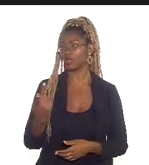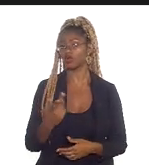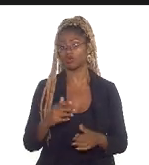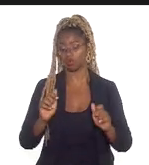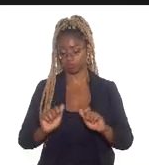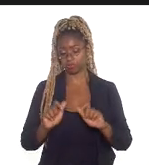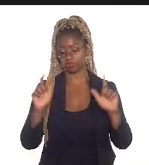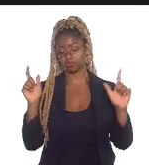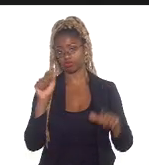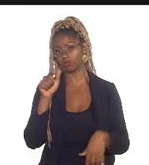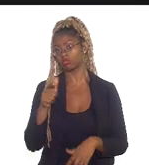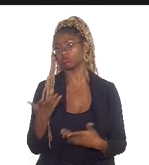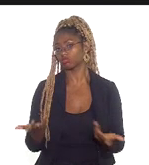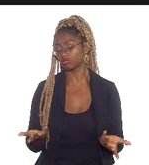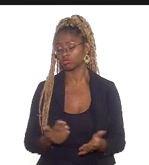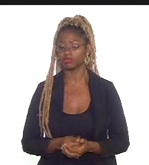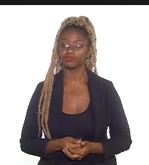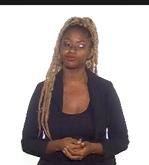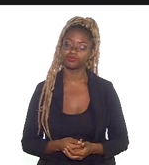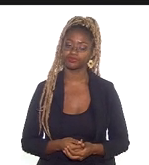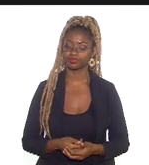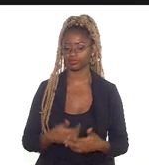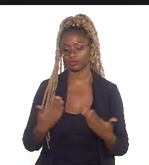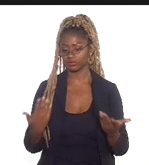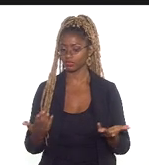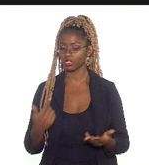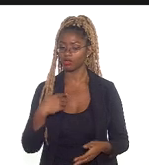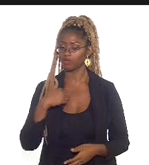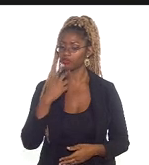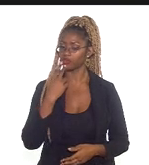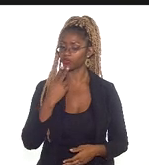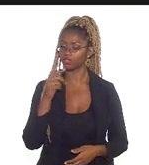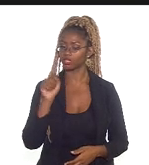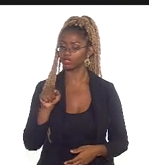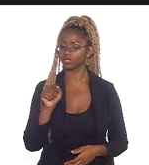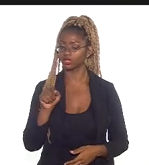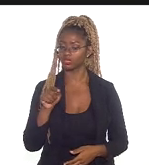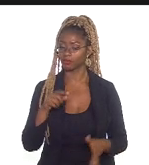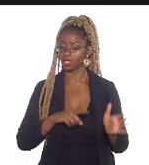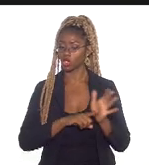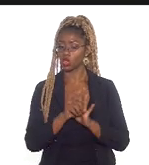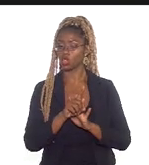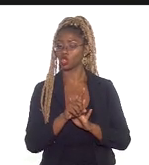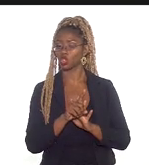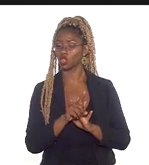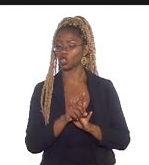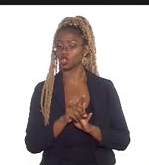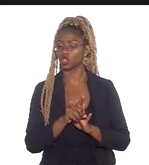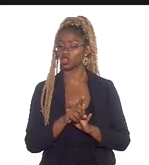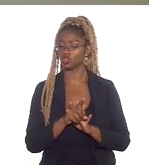disponibilizou. Então, mediante essa conclusão, eu pergunto